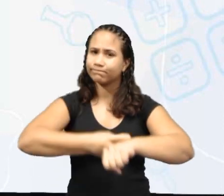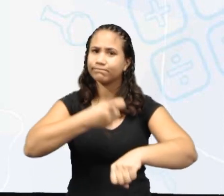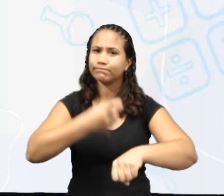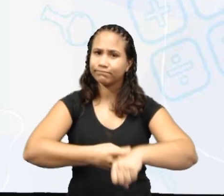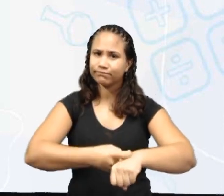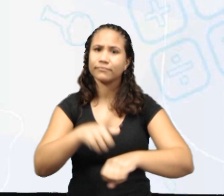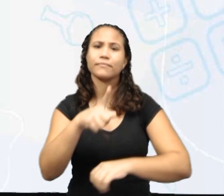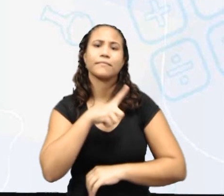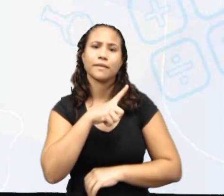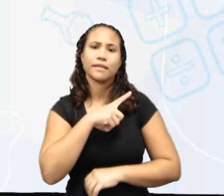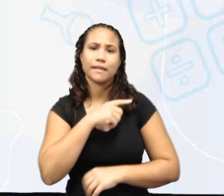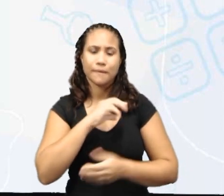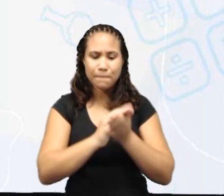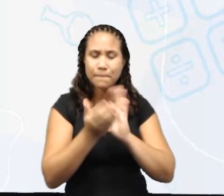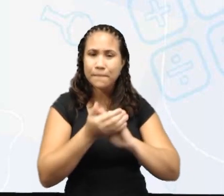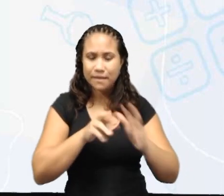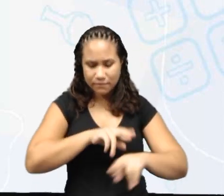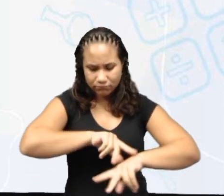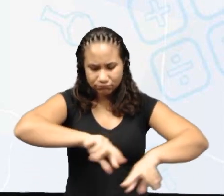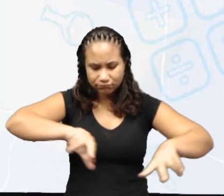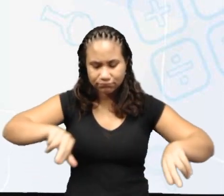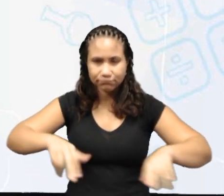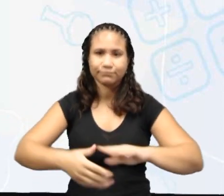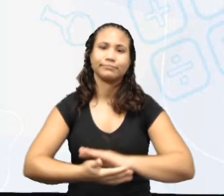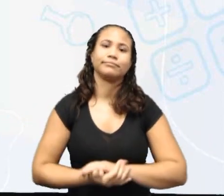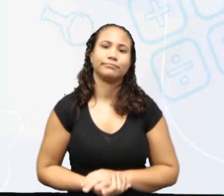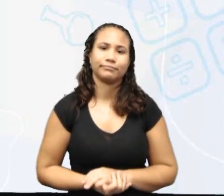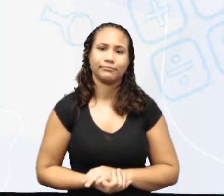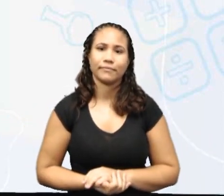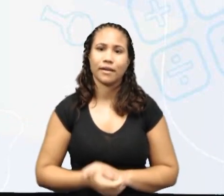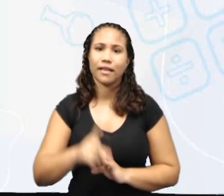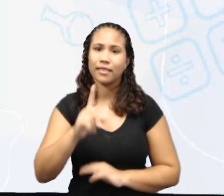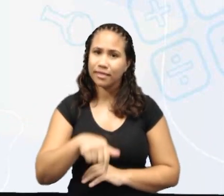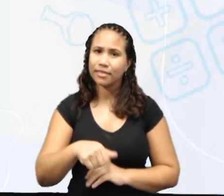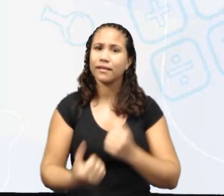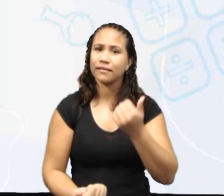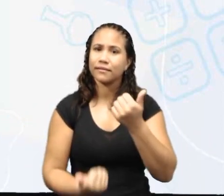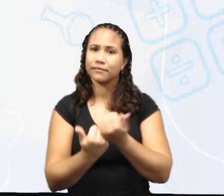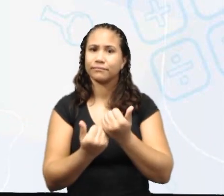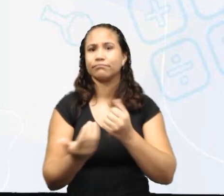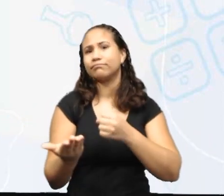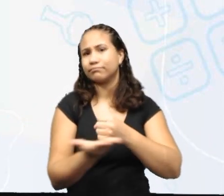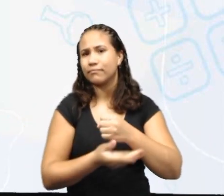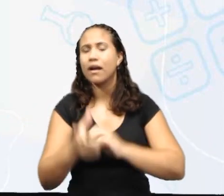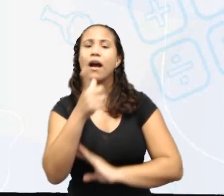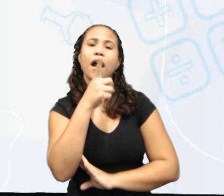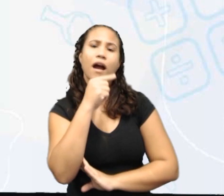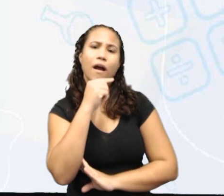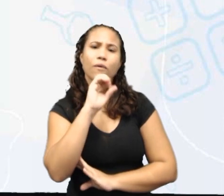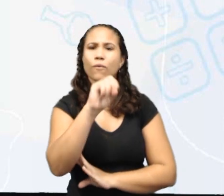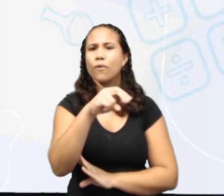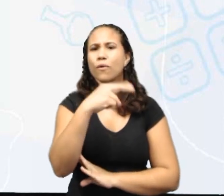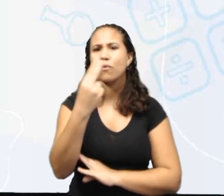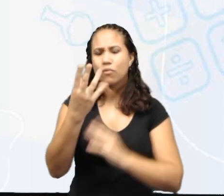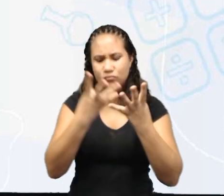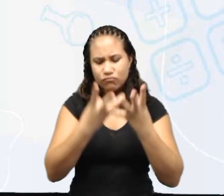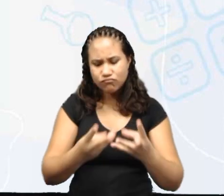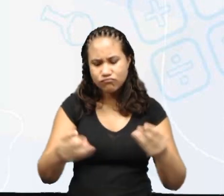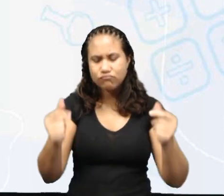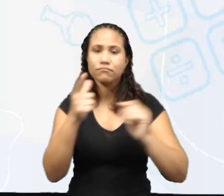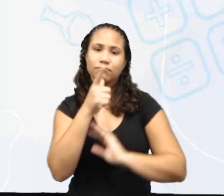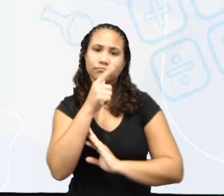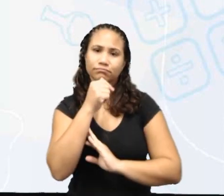esses que possuem massas diferentes. Ela consiste basicamente em usar água ou algum fluido líquido